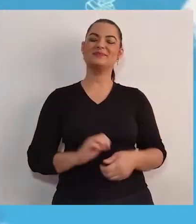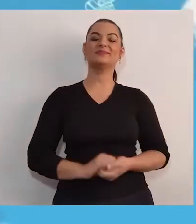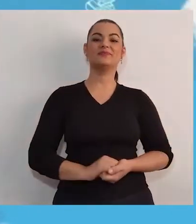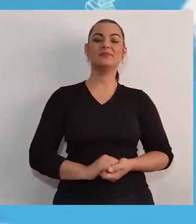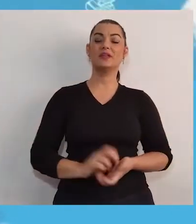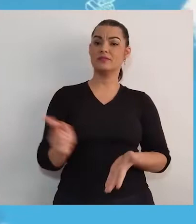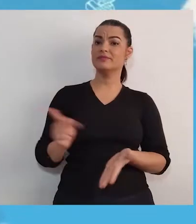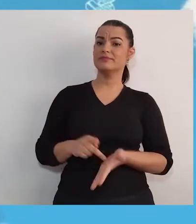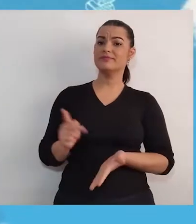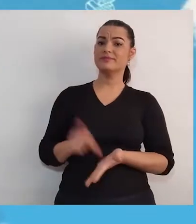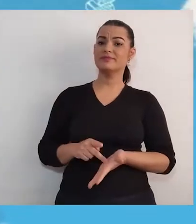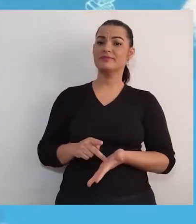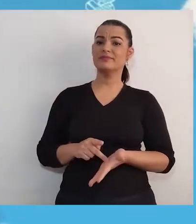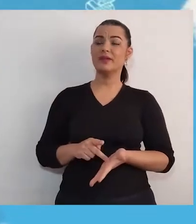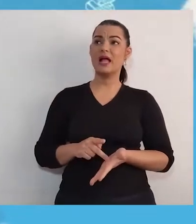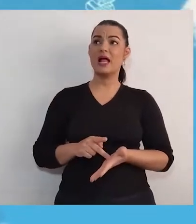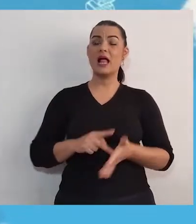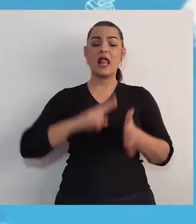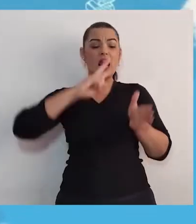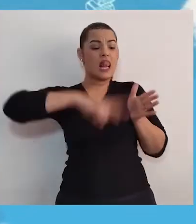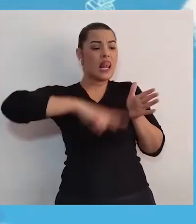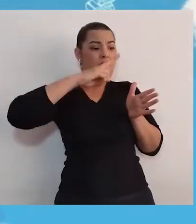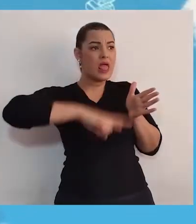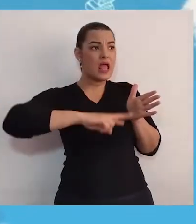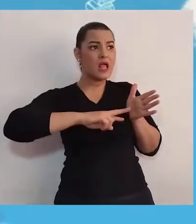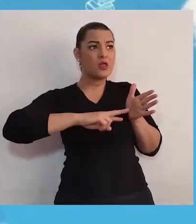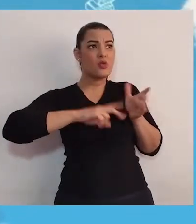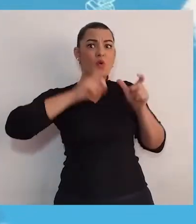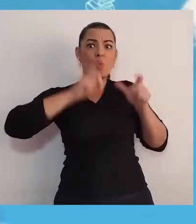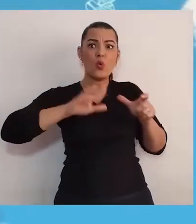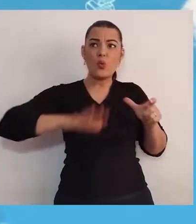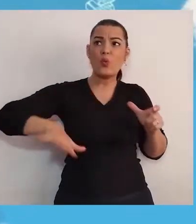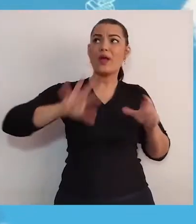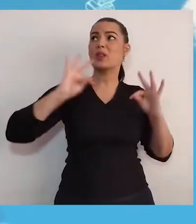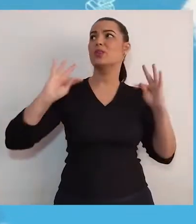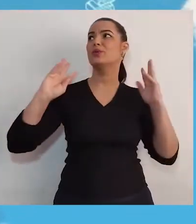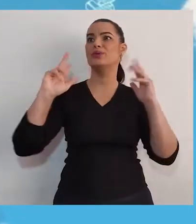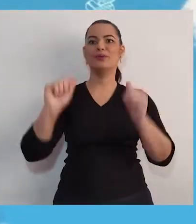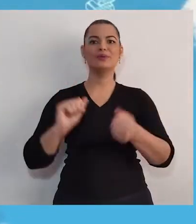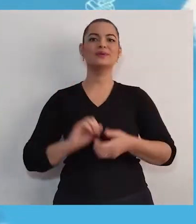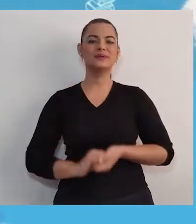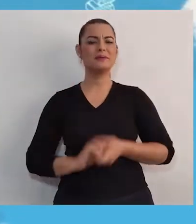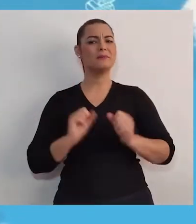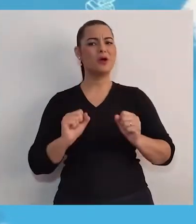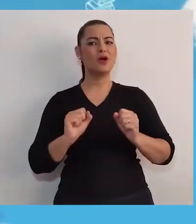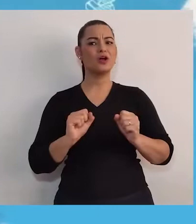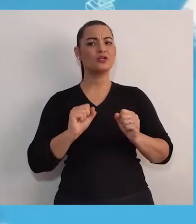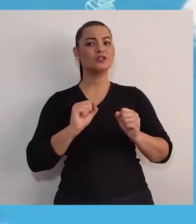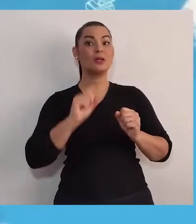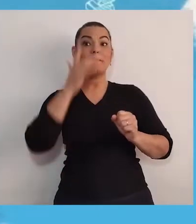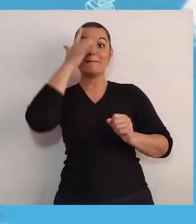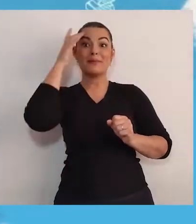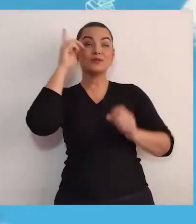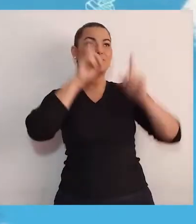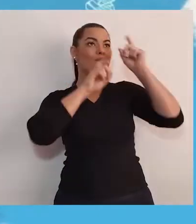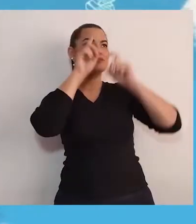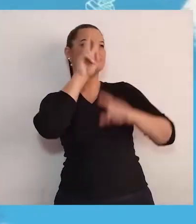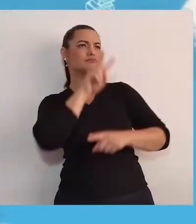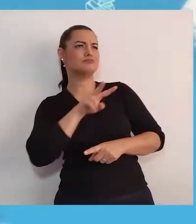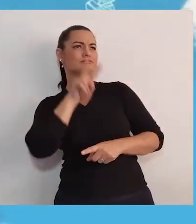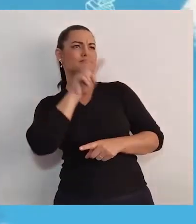É bem verdade que a leitura está em todos os espaços. Você pode ler expressões